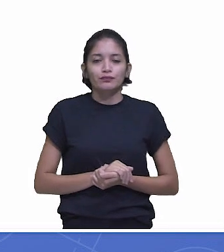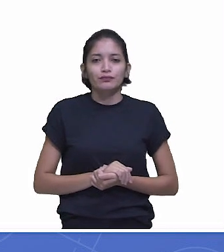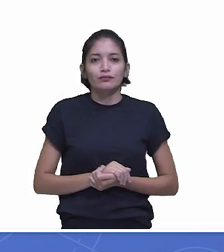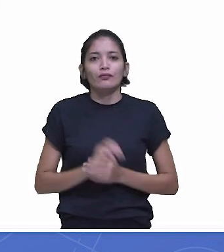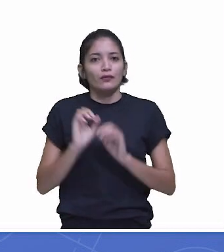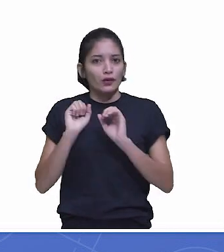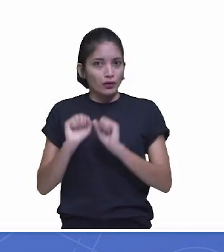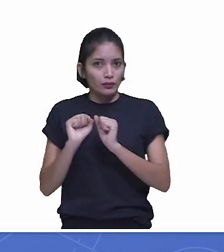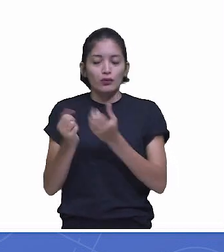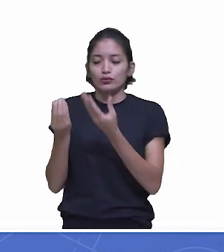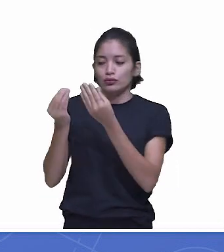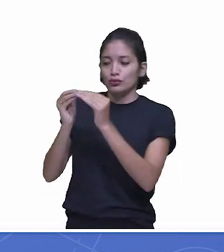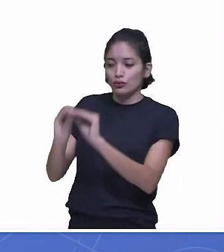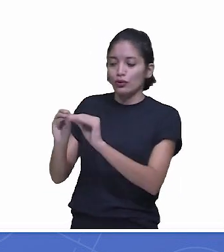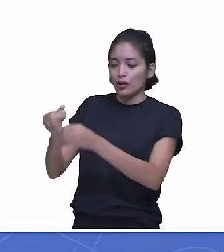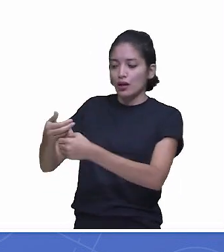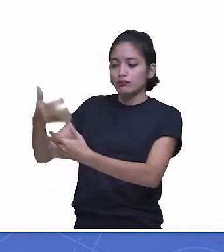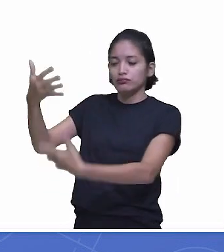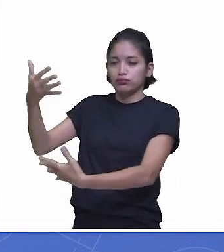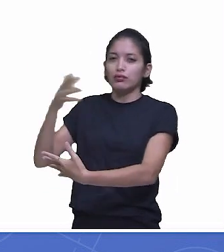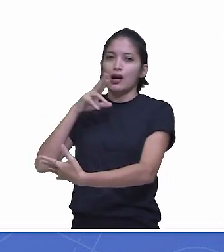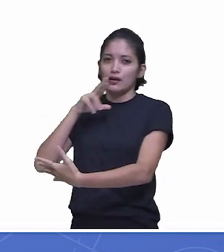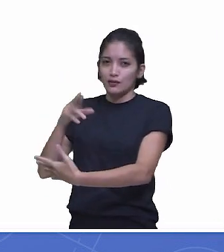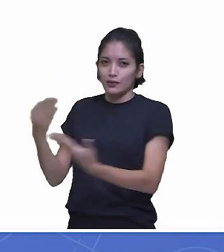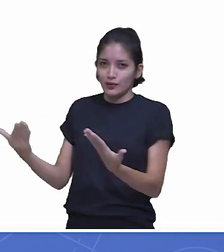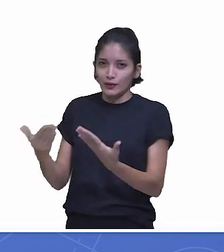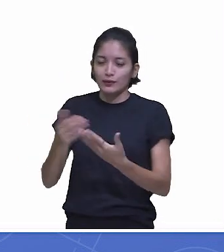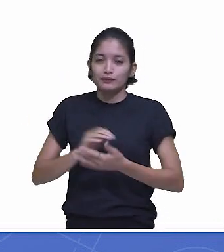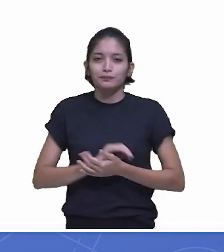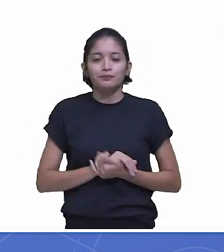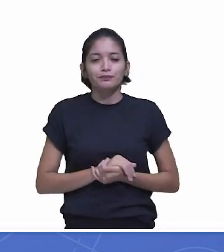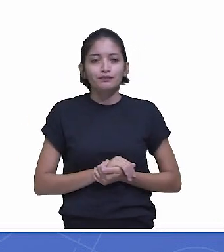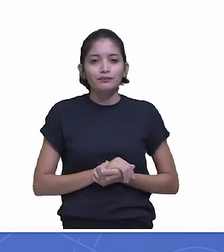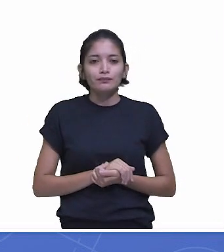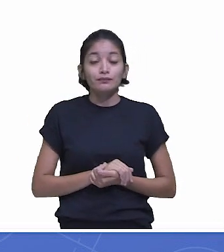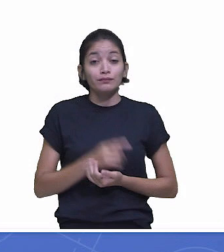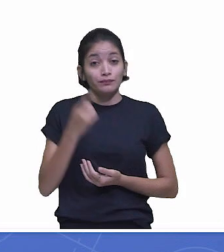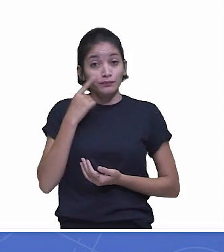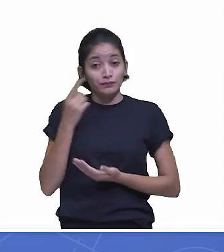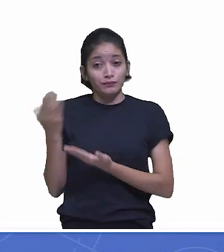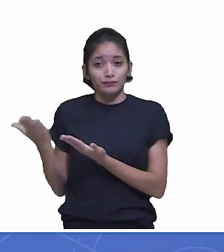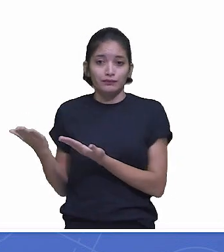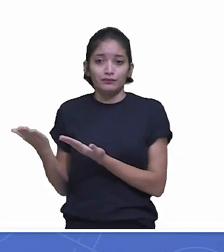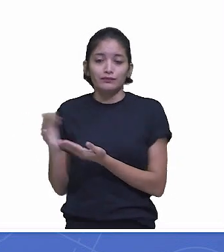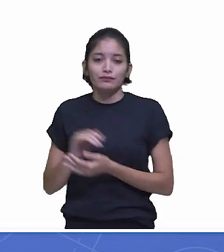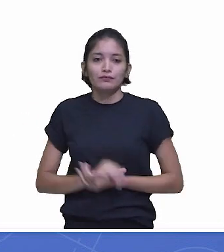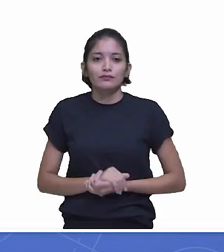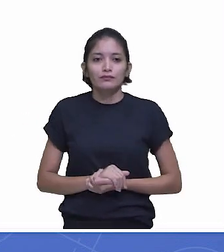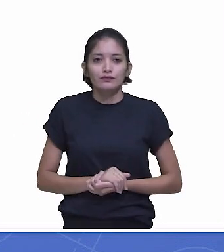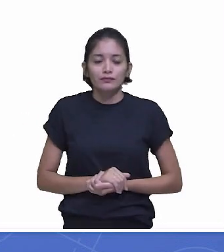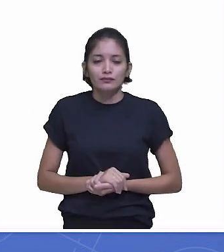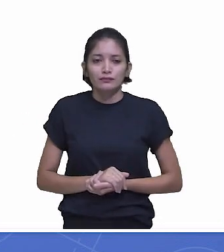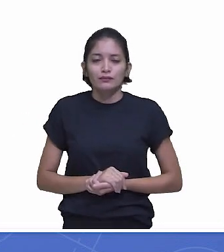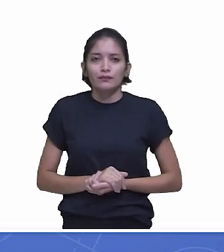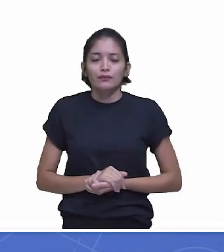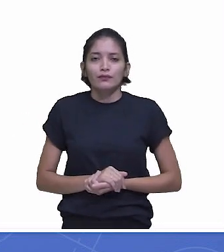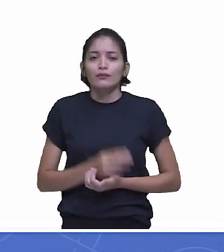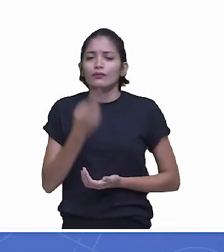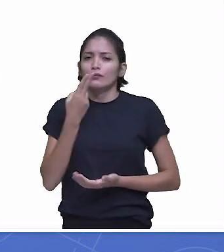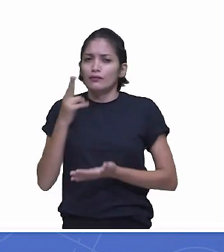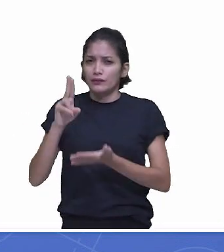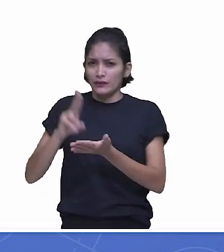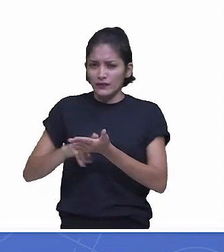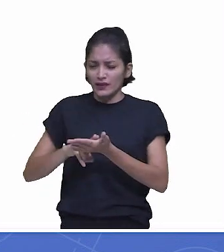podem enviar também as suas respostas nesse momento. Acompanhem comigo a leitura. As cartas de